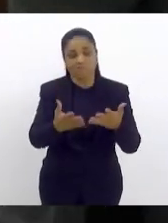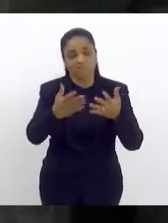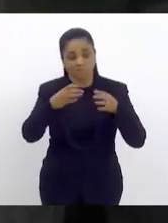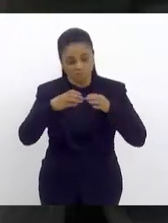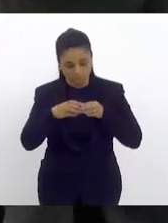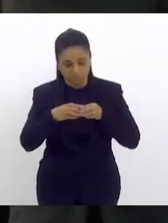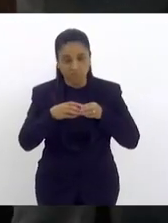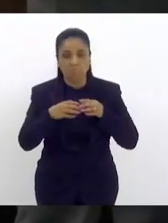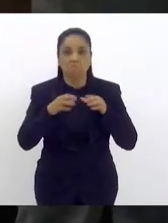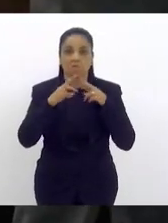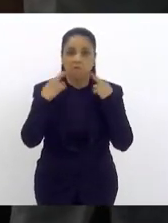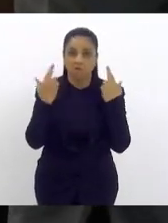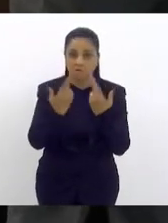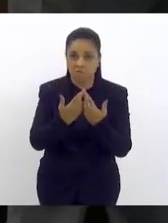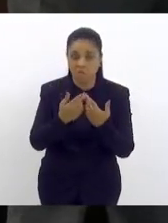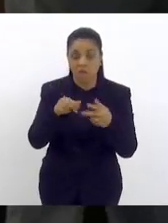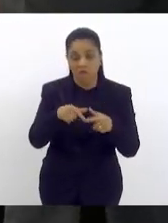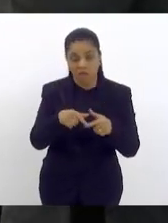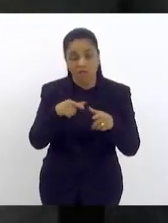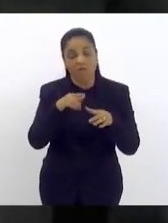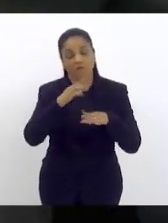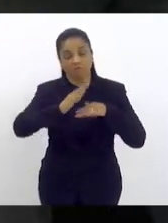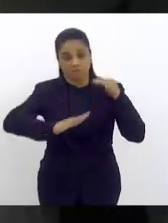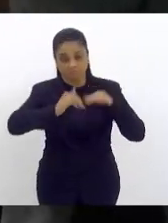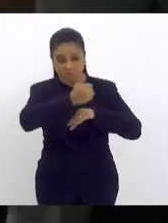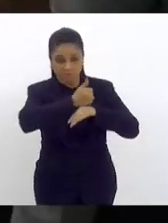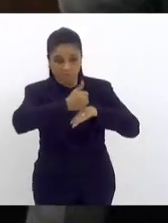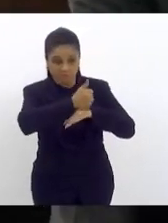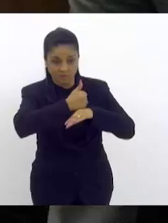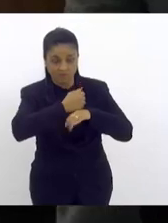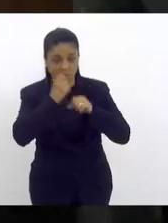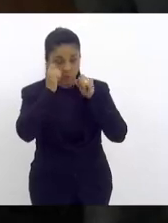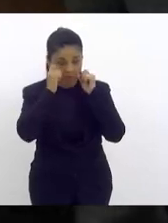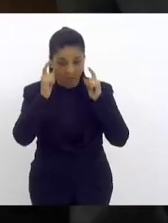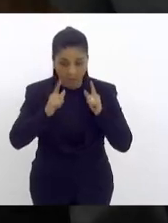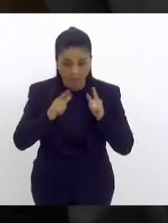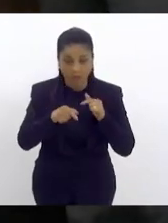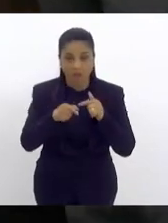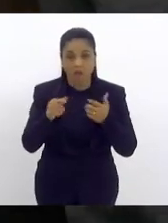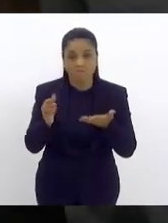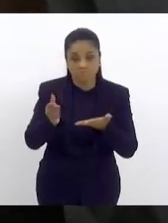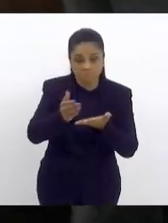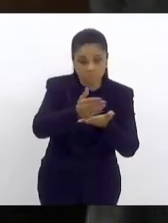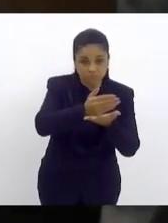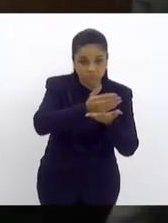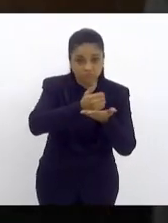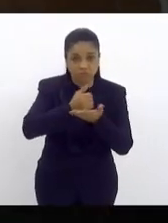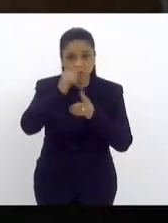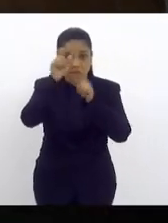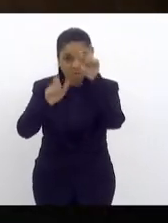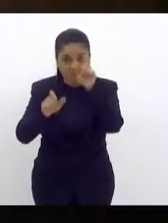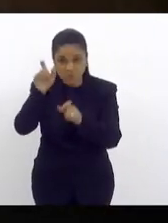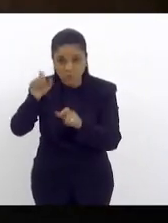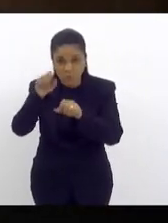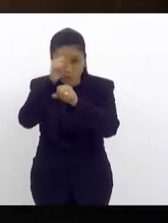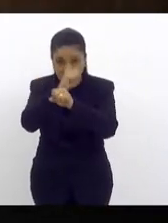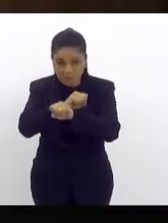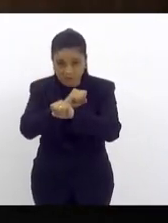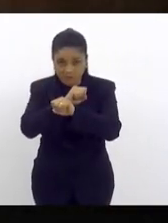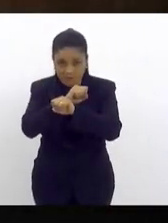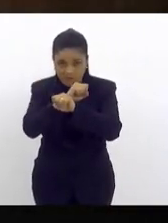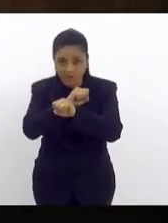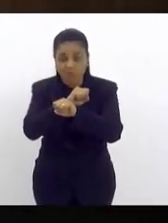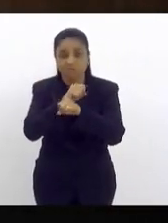uma categoria que está alarmada com os dados né das pessoas em situação análogo a escravidão aqui no nosso estado